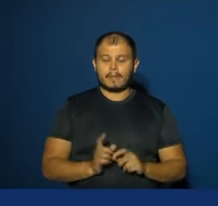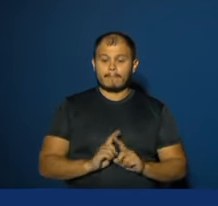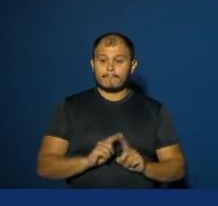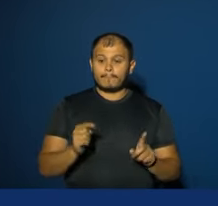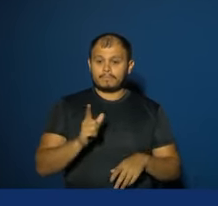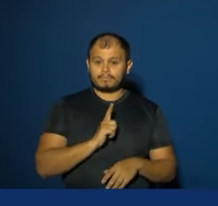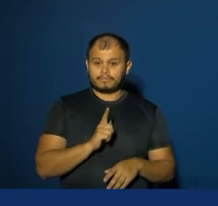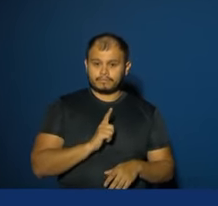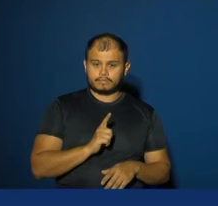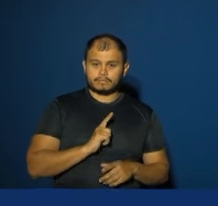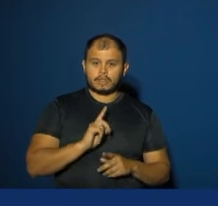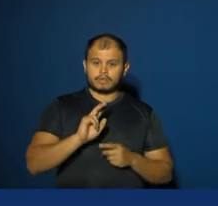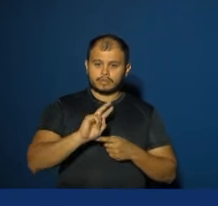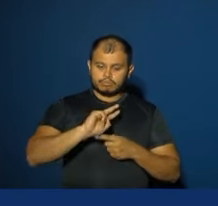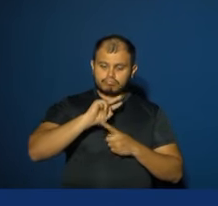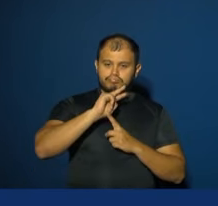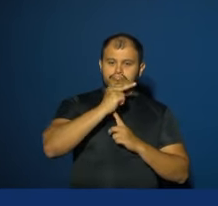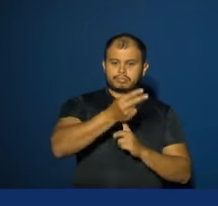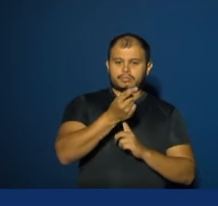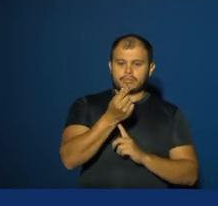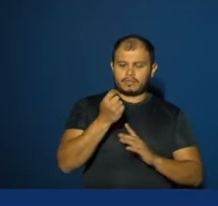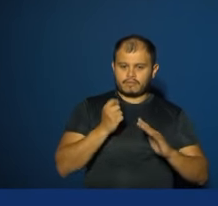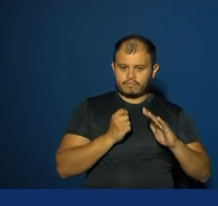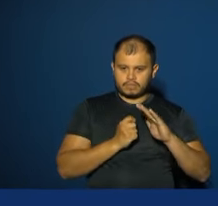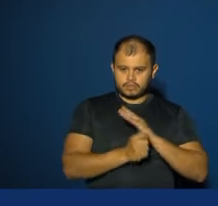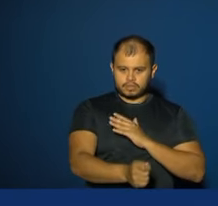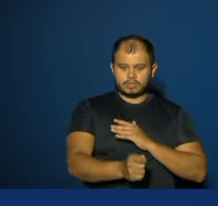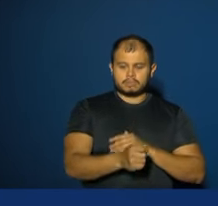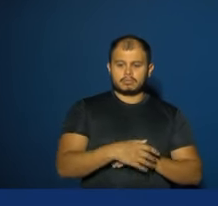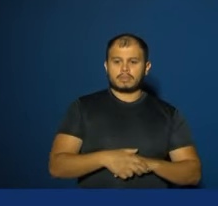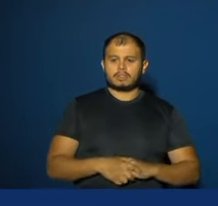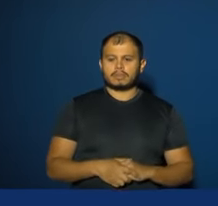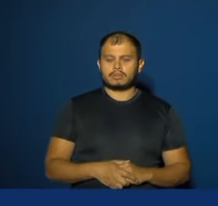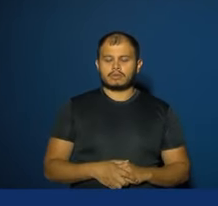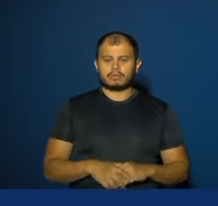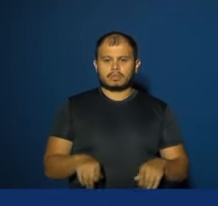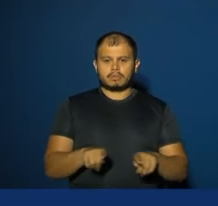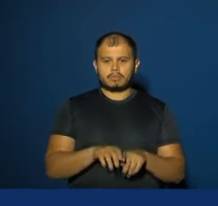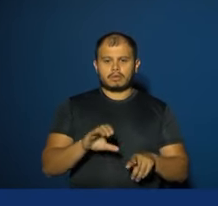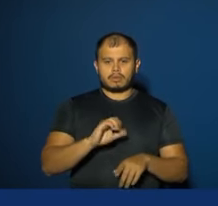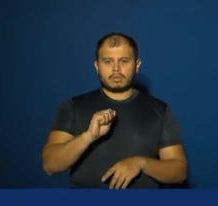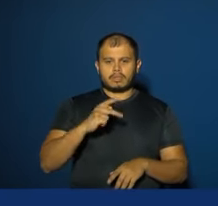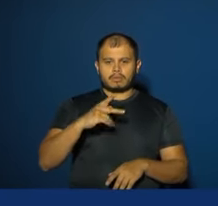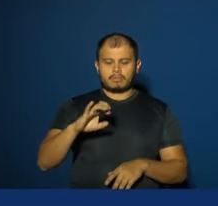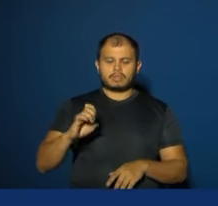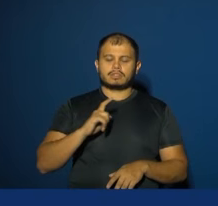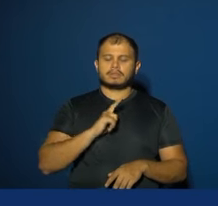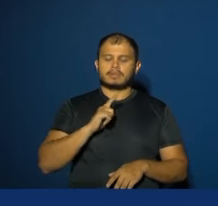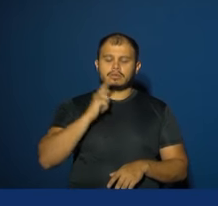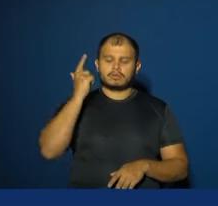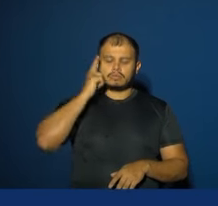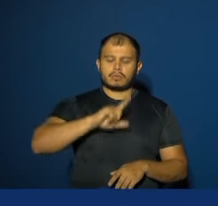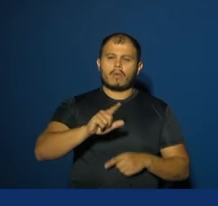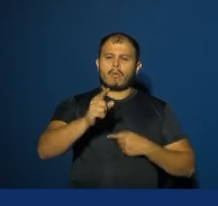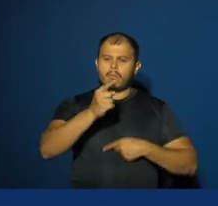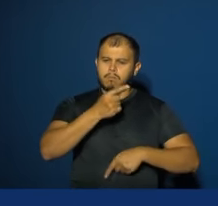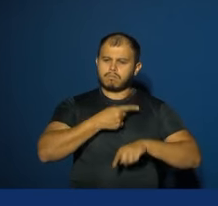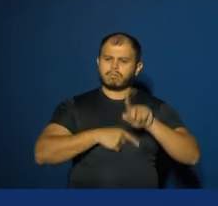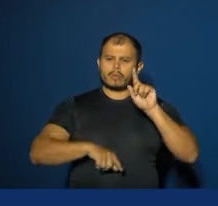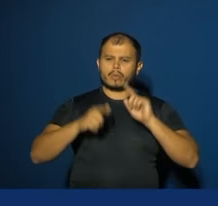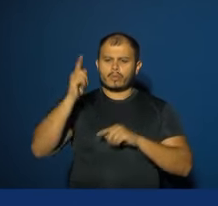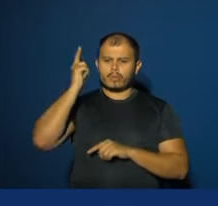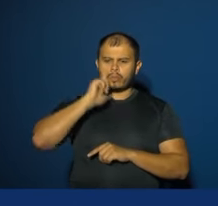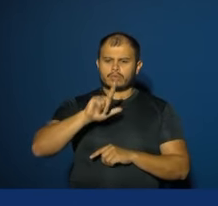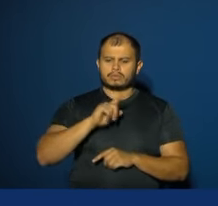genéricos dobramos o nosso investimento em 2023 Ministro dobramos o capex da da CCR tem um Record histórico um Record